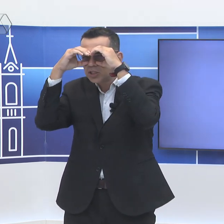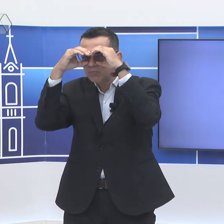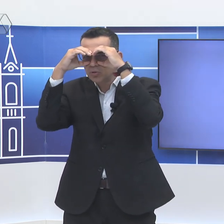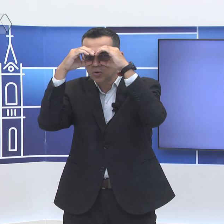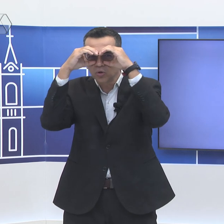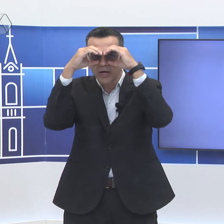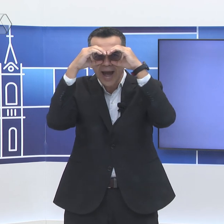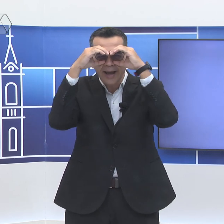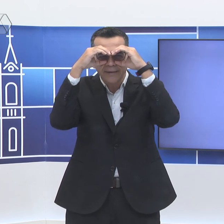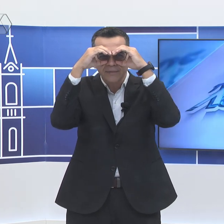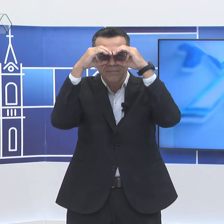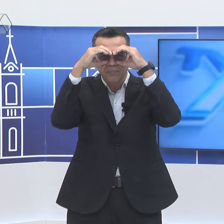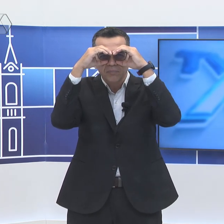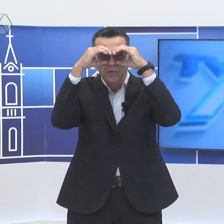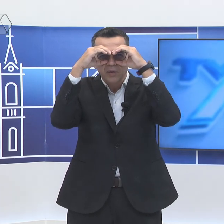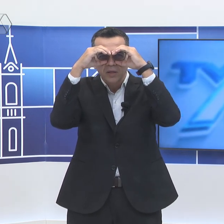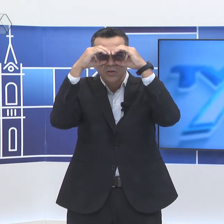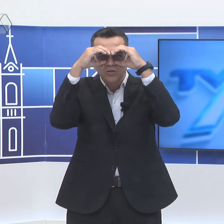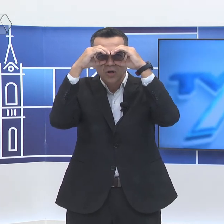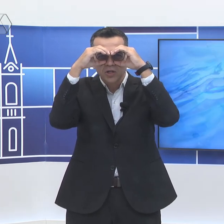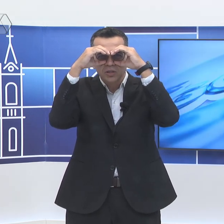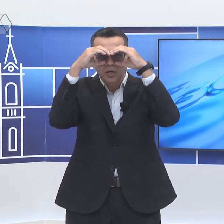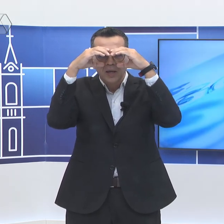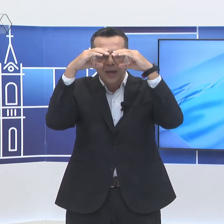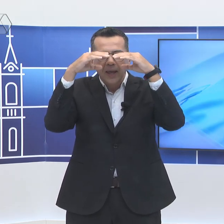Só de butuca.